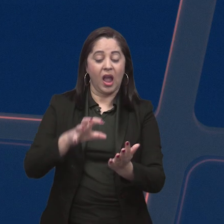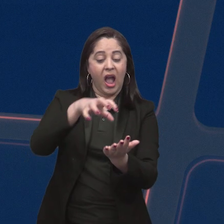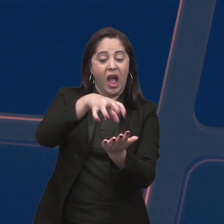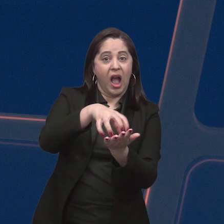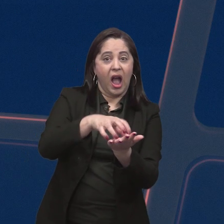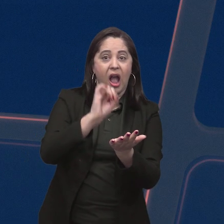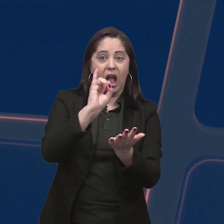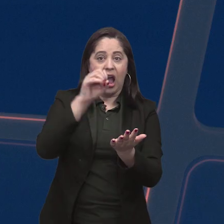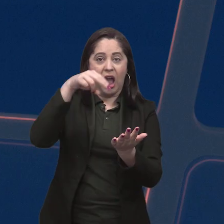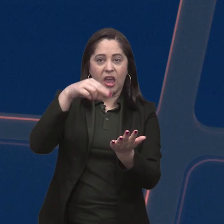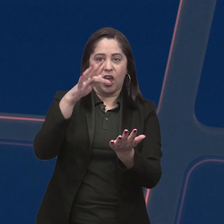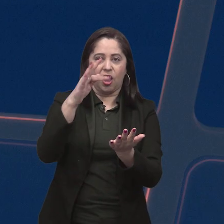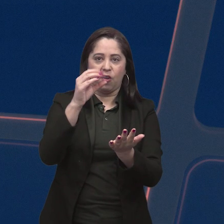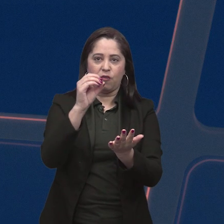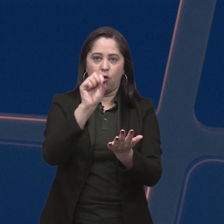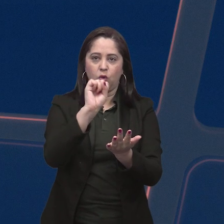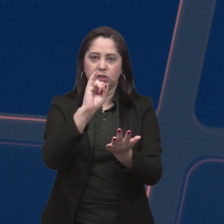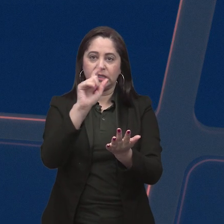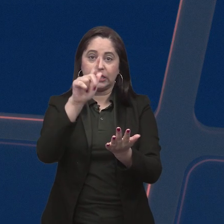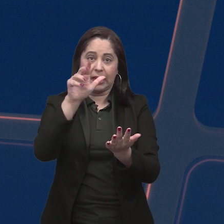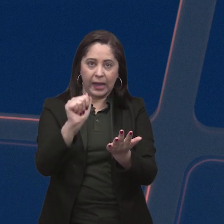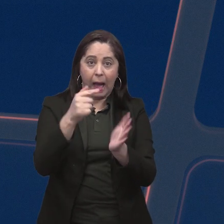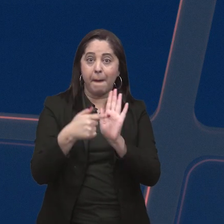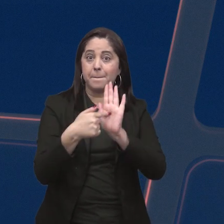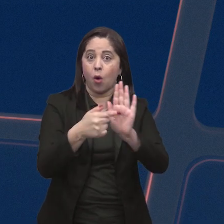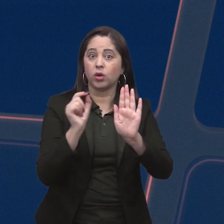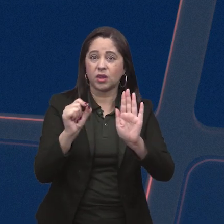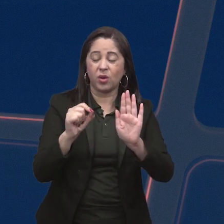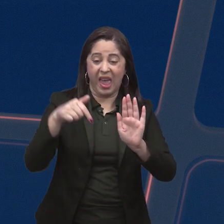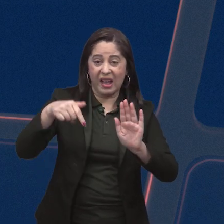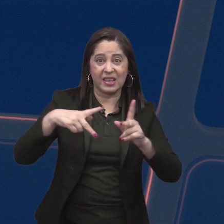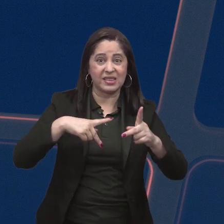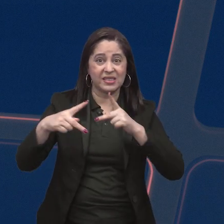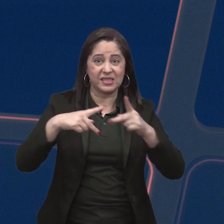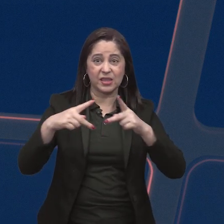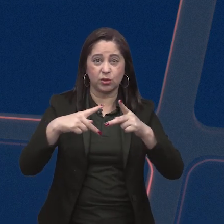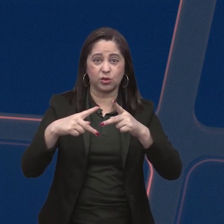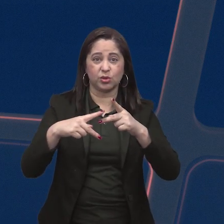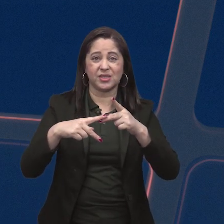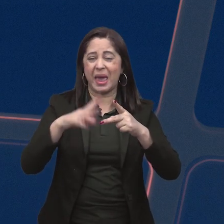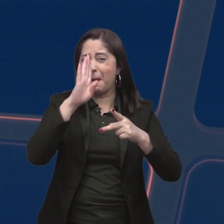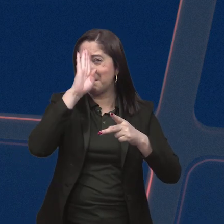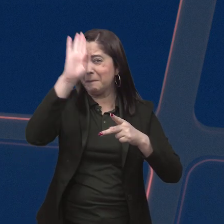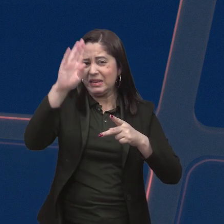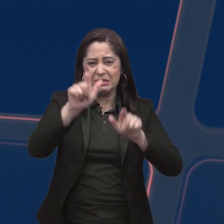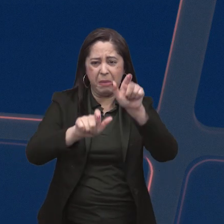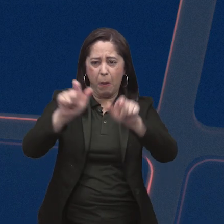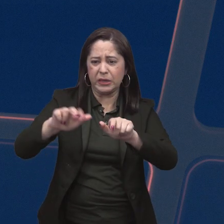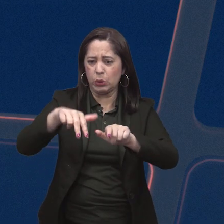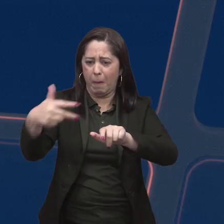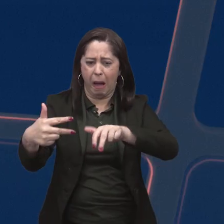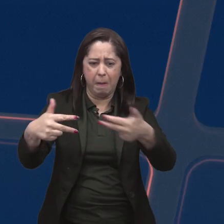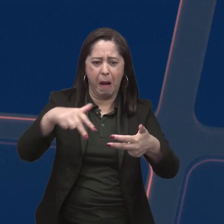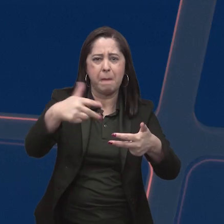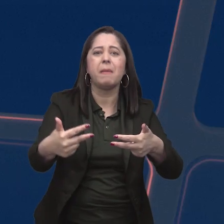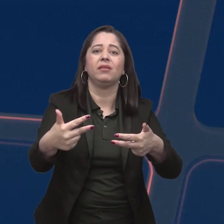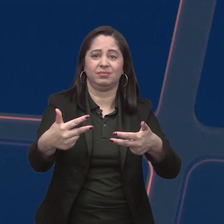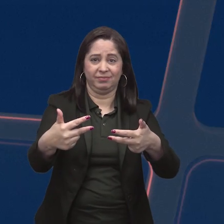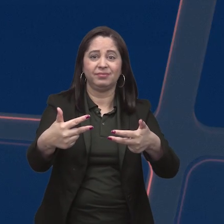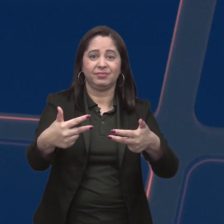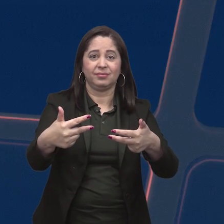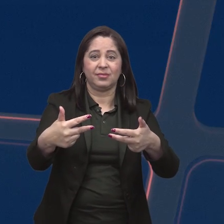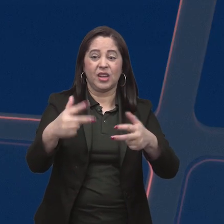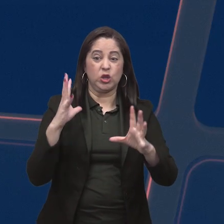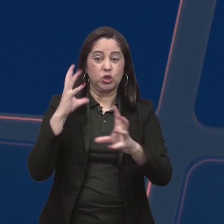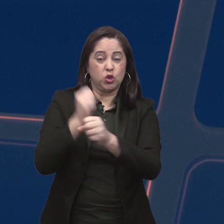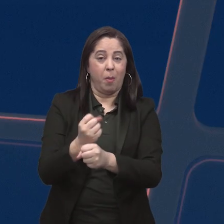Um levantamento do Infociga revelou que a nossa cidade liderou o ranking regional de mortes no primeiro semestre de